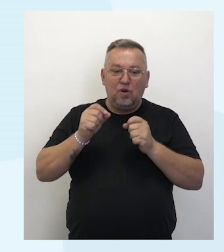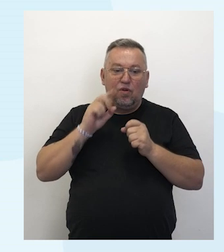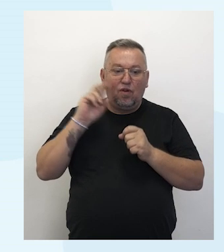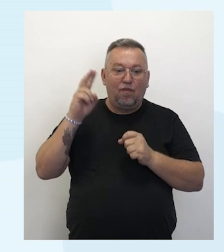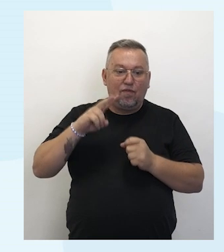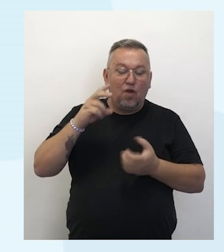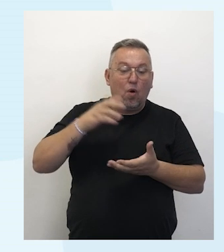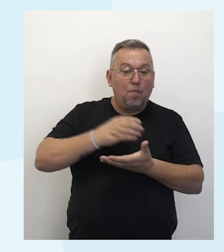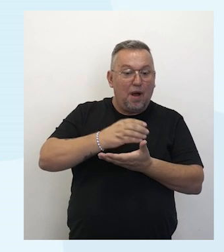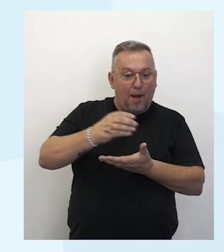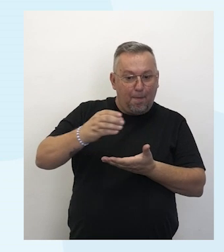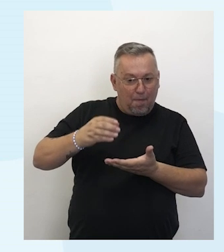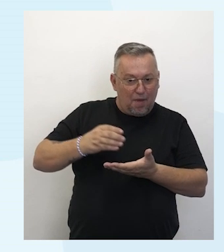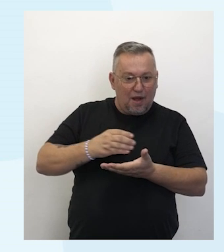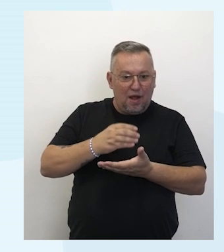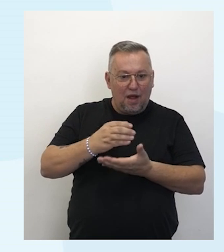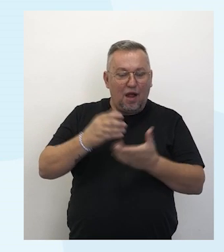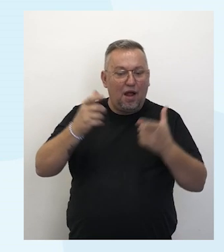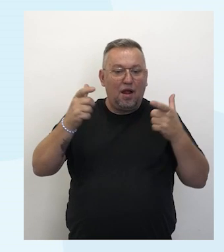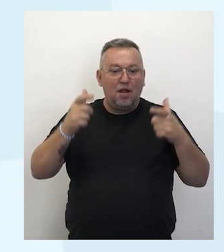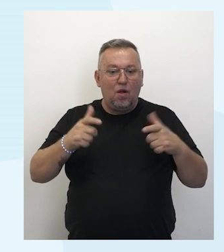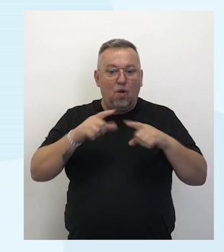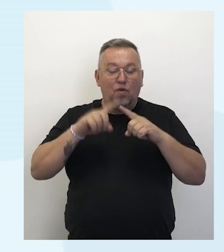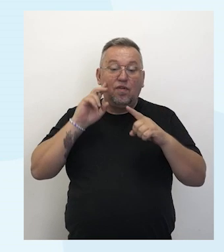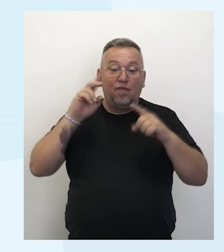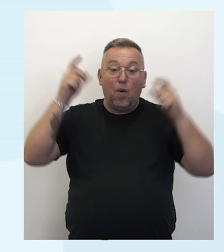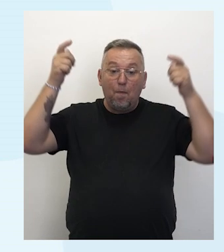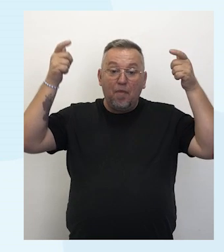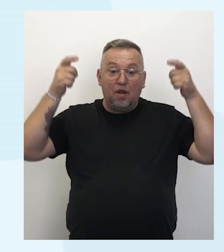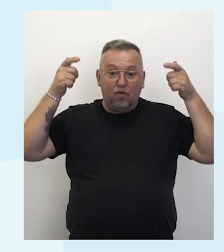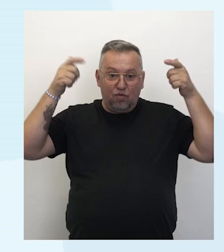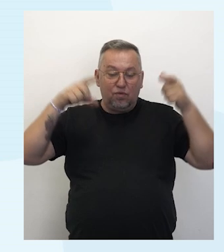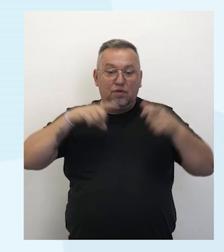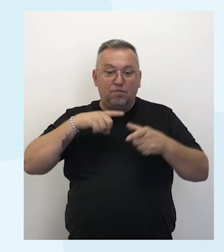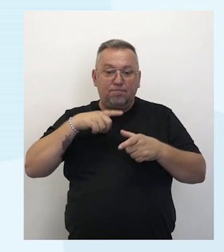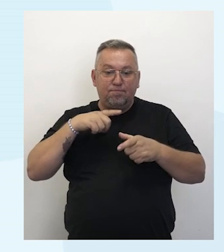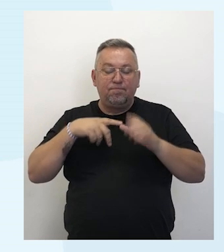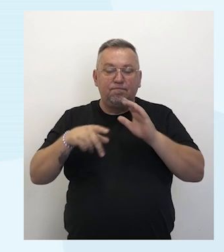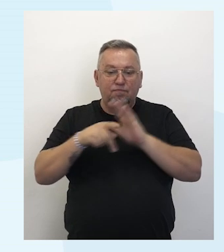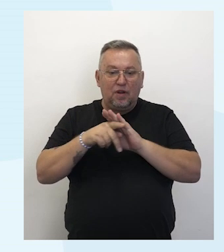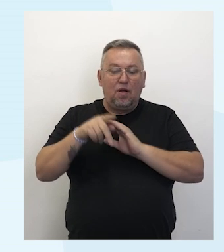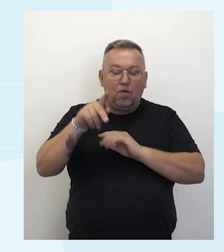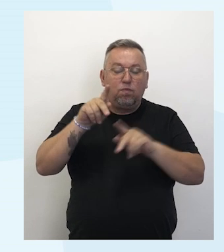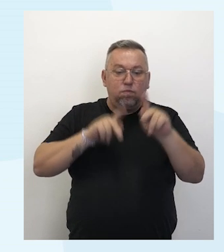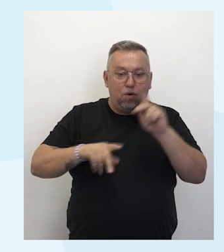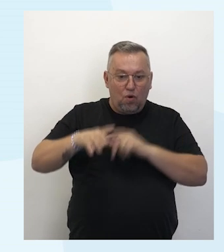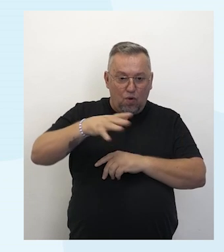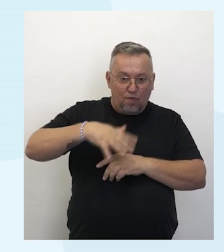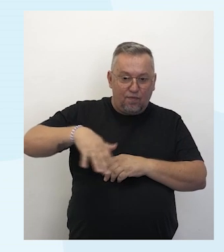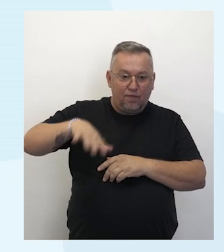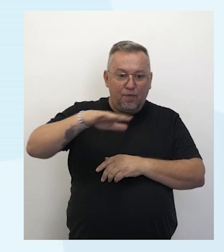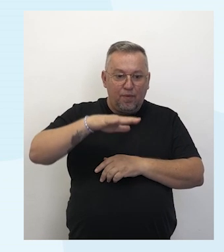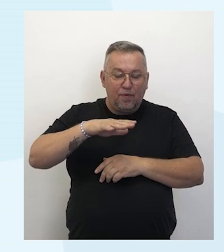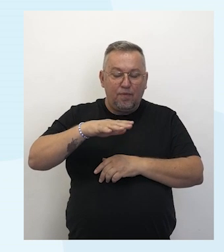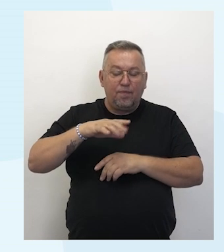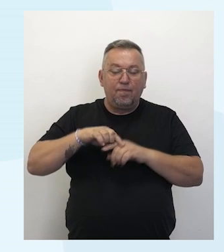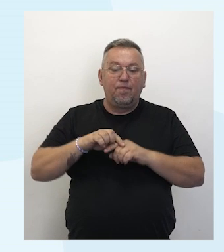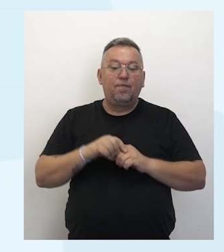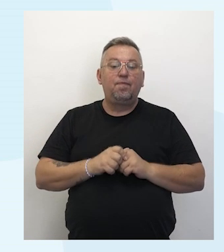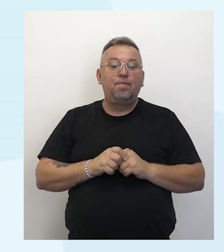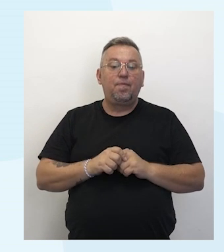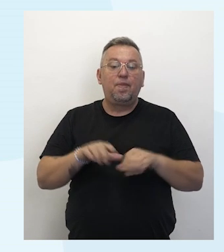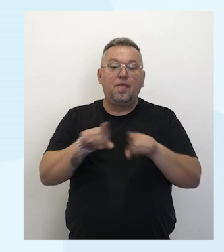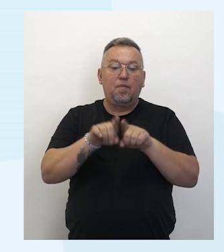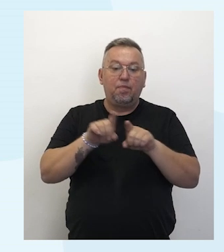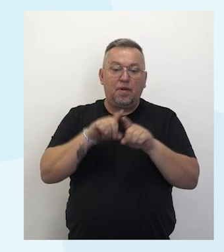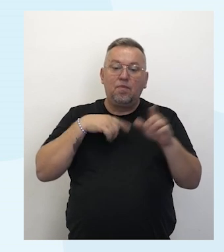já representando o México, onde estavam localizados os povos astecas, no México, na região central. E vou